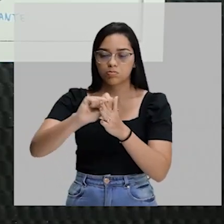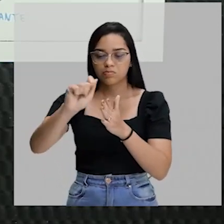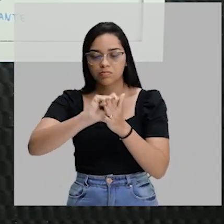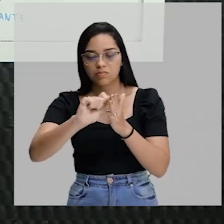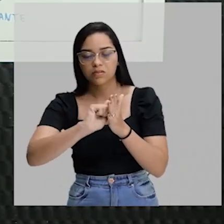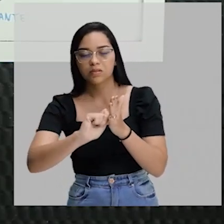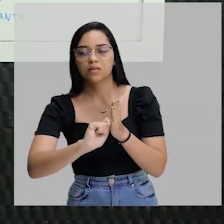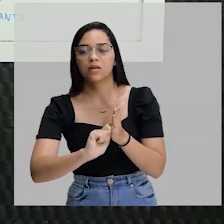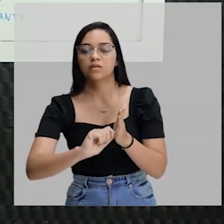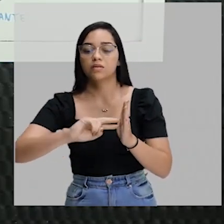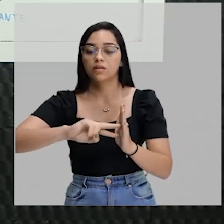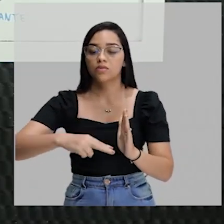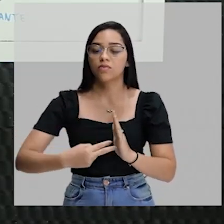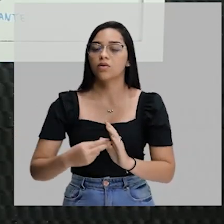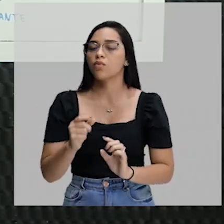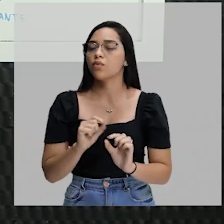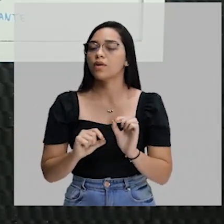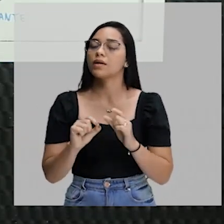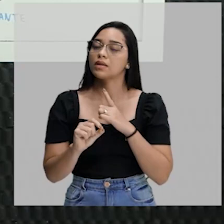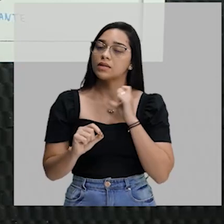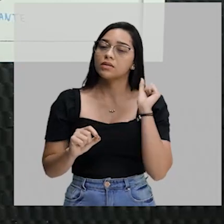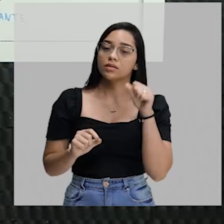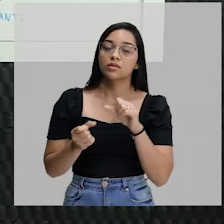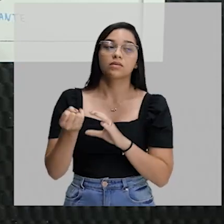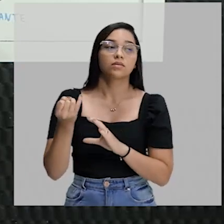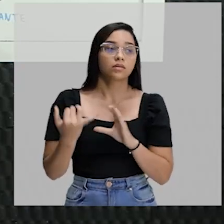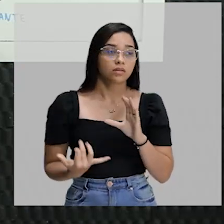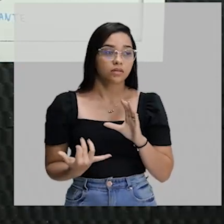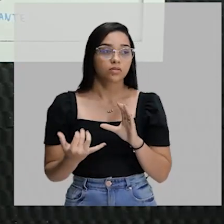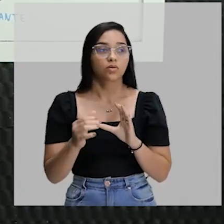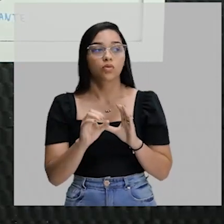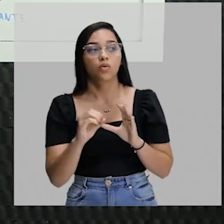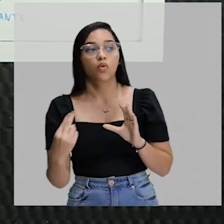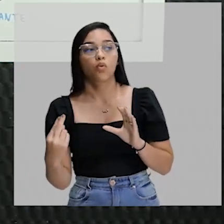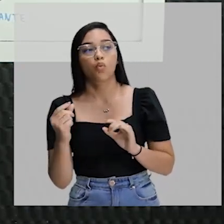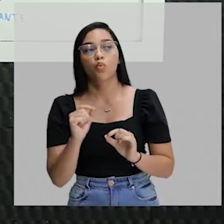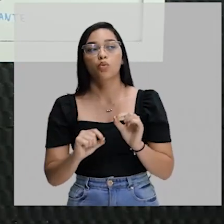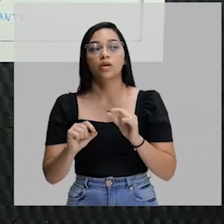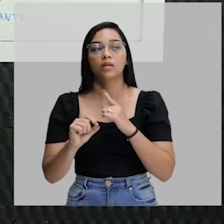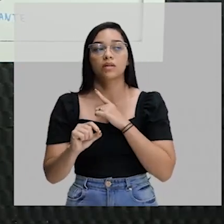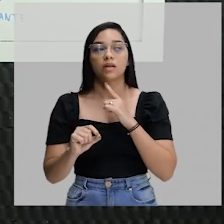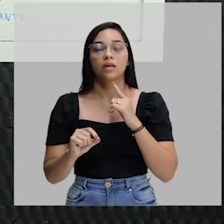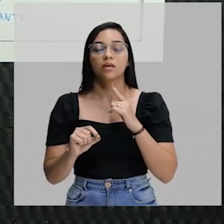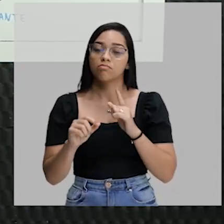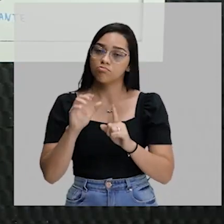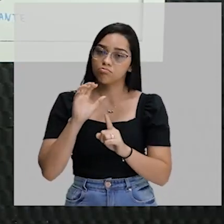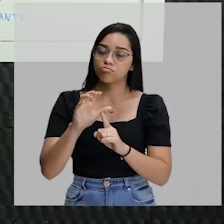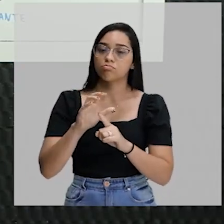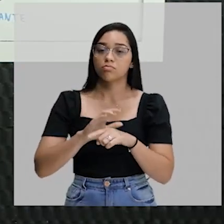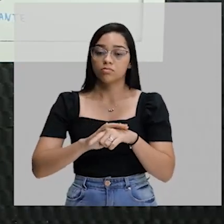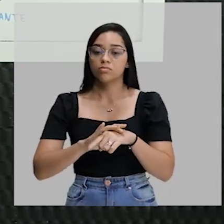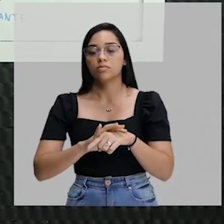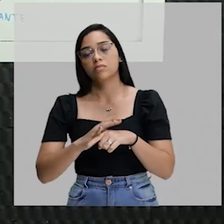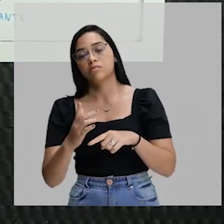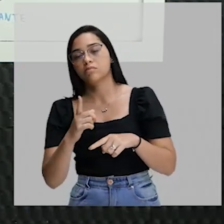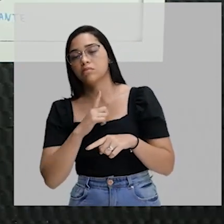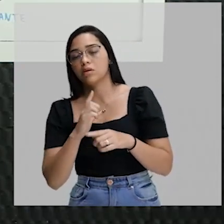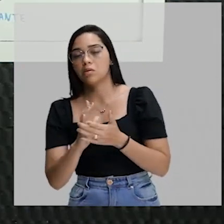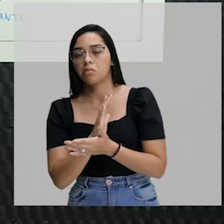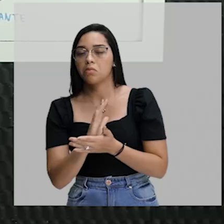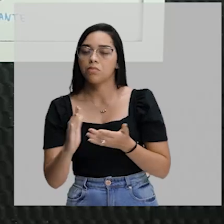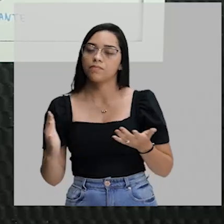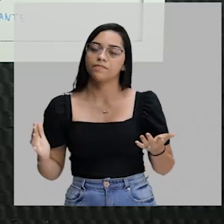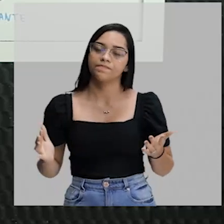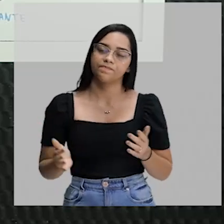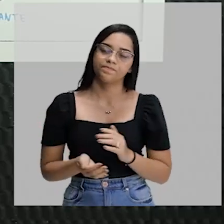destacados, significa que esses indivíduos têm essa característica, ou seja, eles são afetados, eles têm a presença da